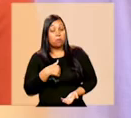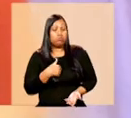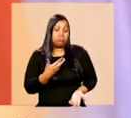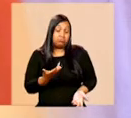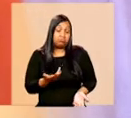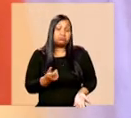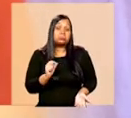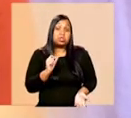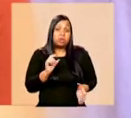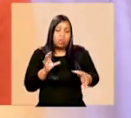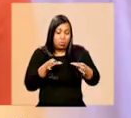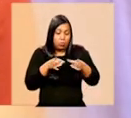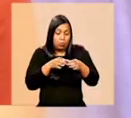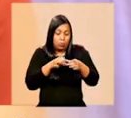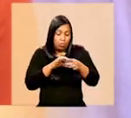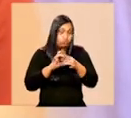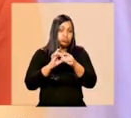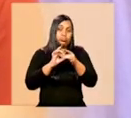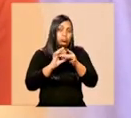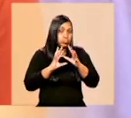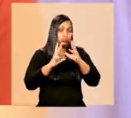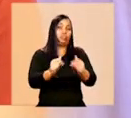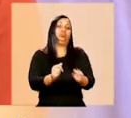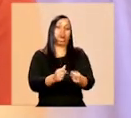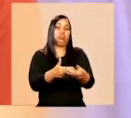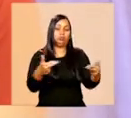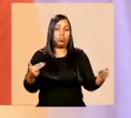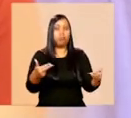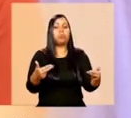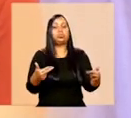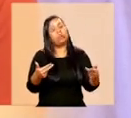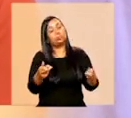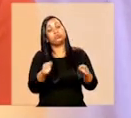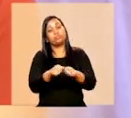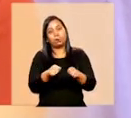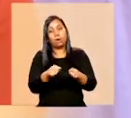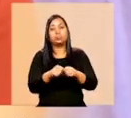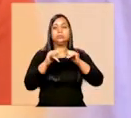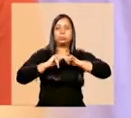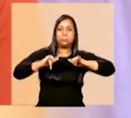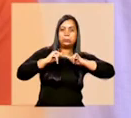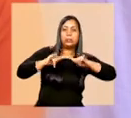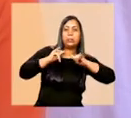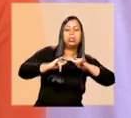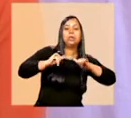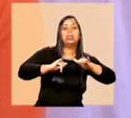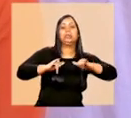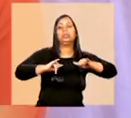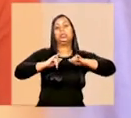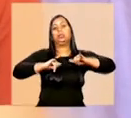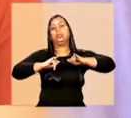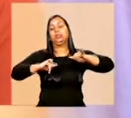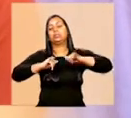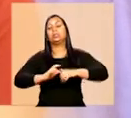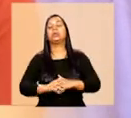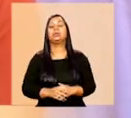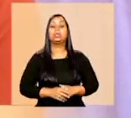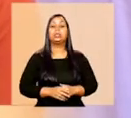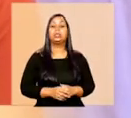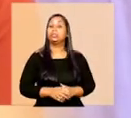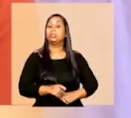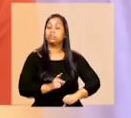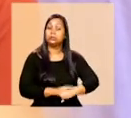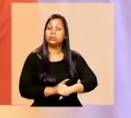acredito que é um conjunto, né? É claro que ações de campanha, essa situação